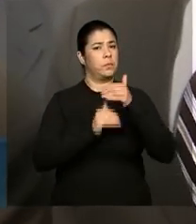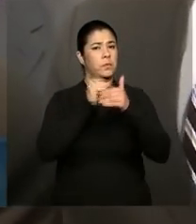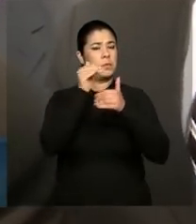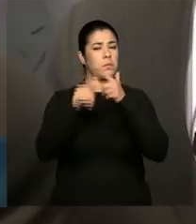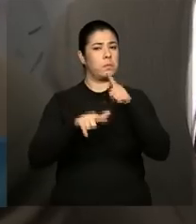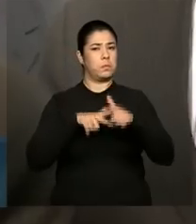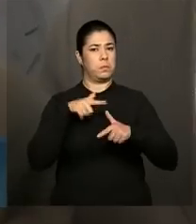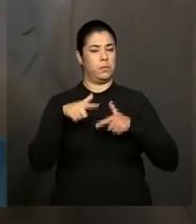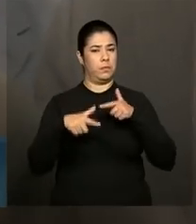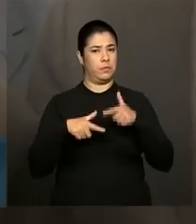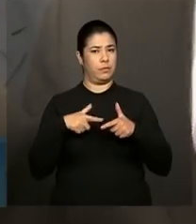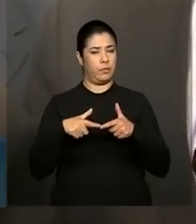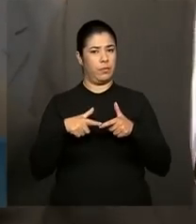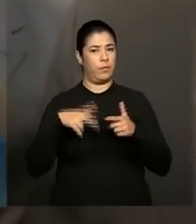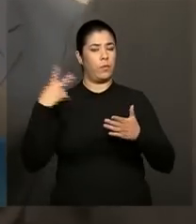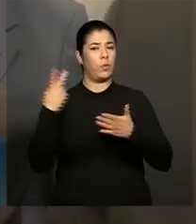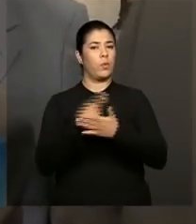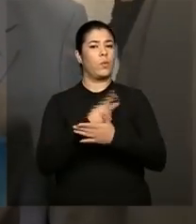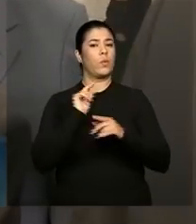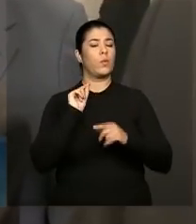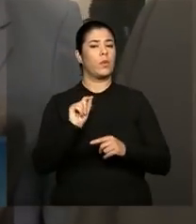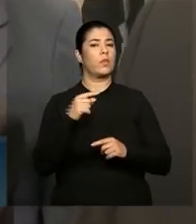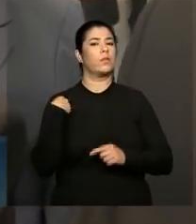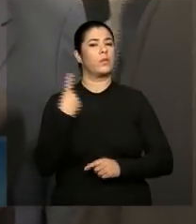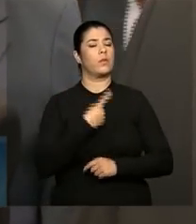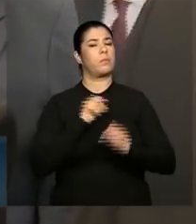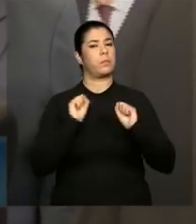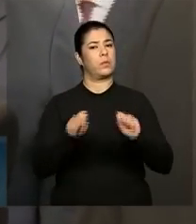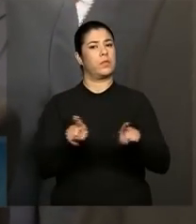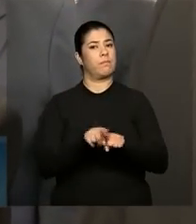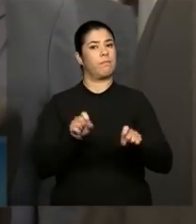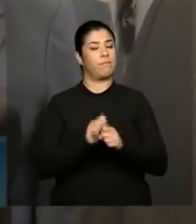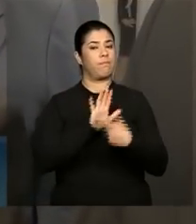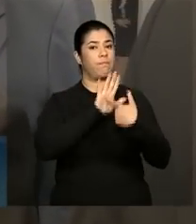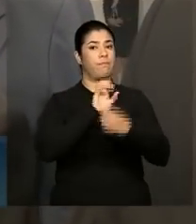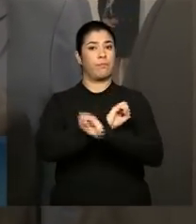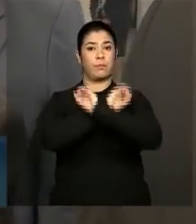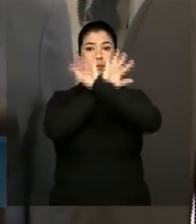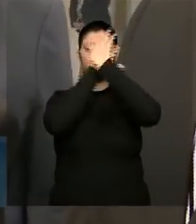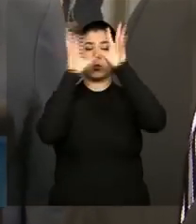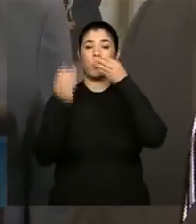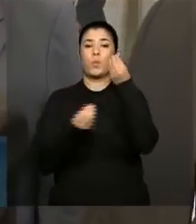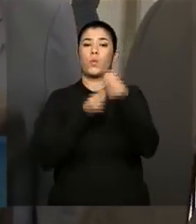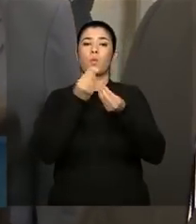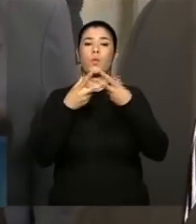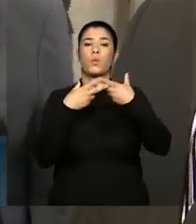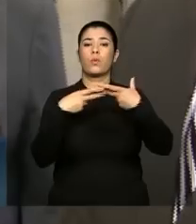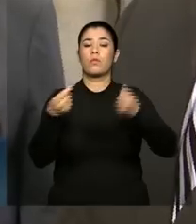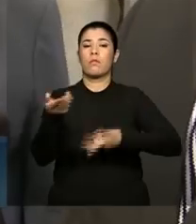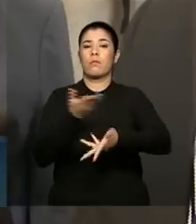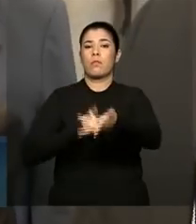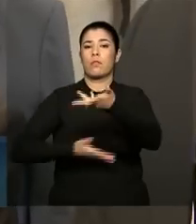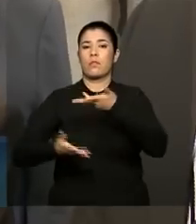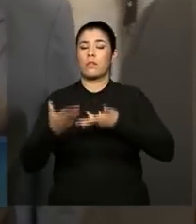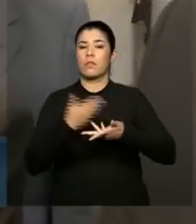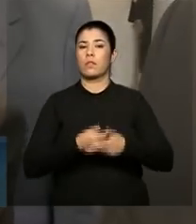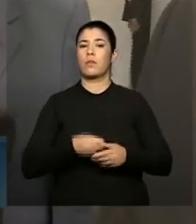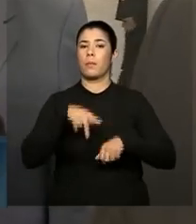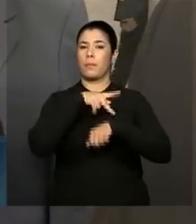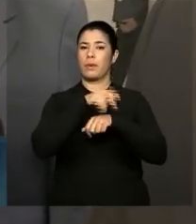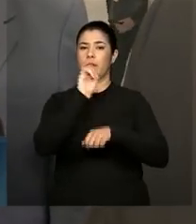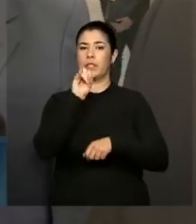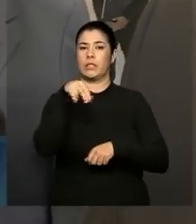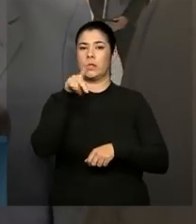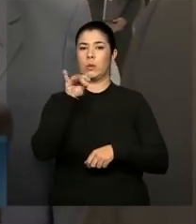evolução na situação para que a gente tenha clareza em que condições estão as relações da Indonésia com o